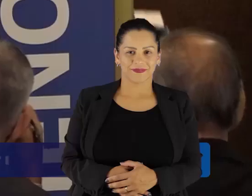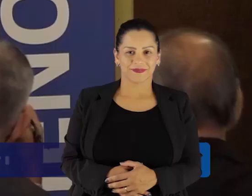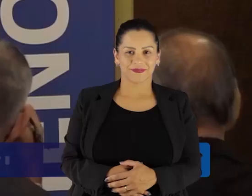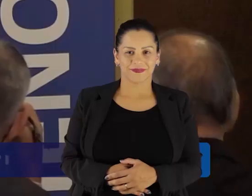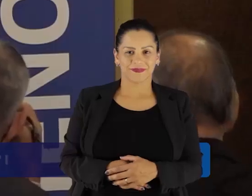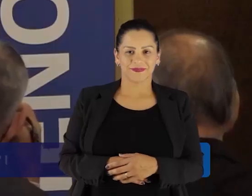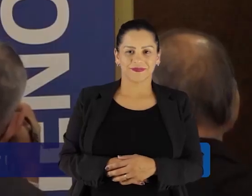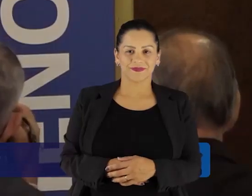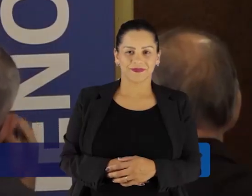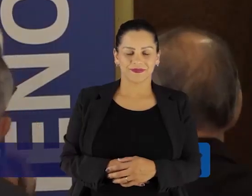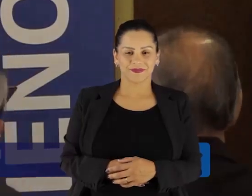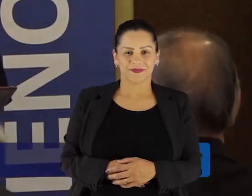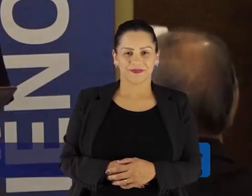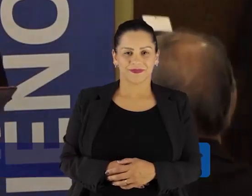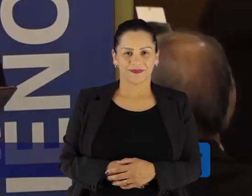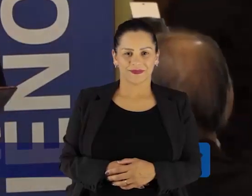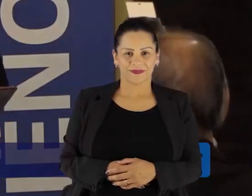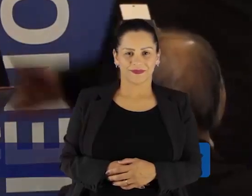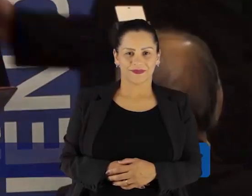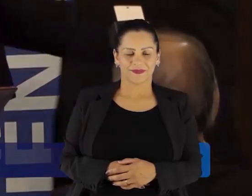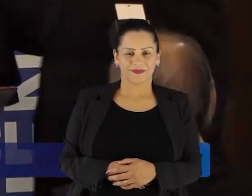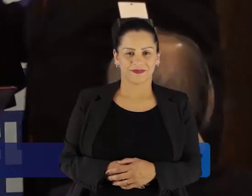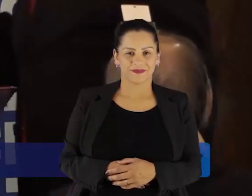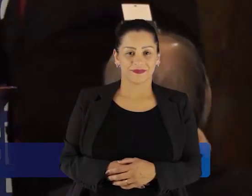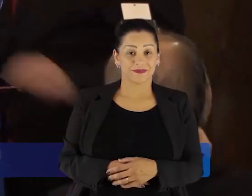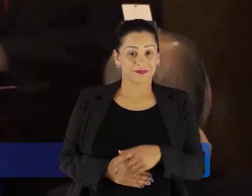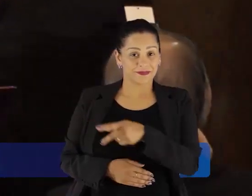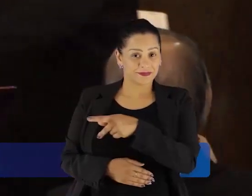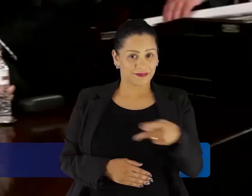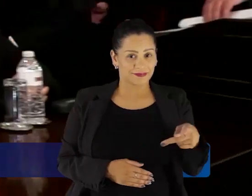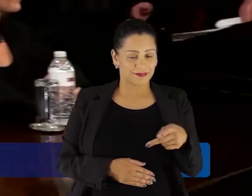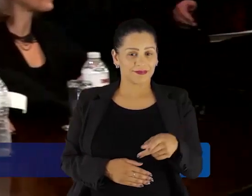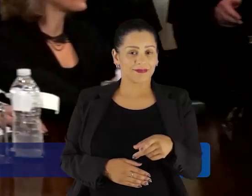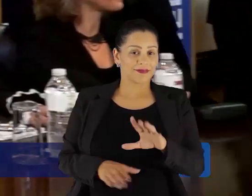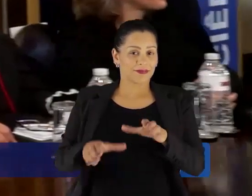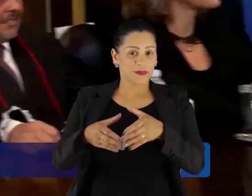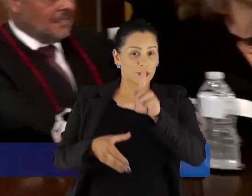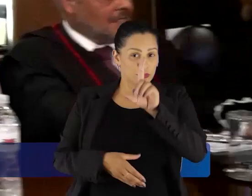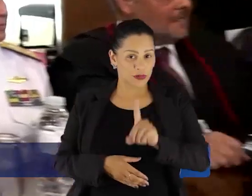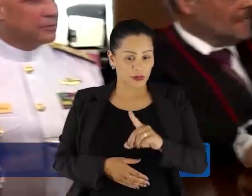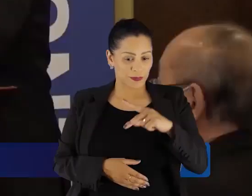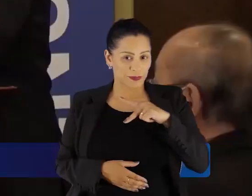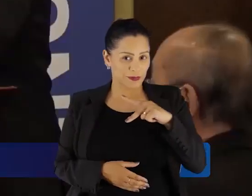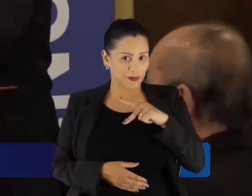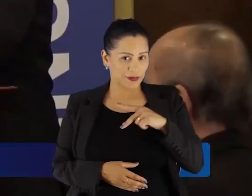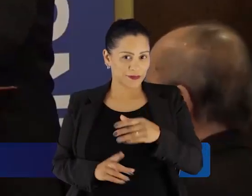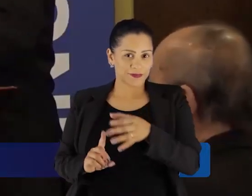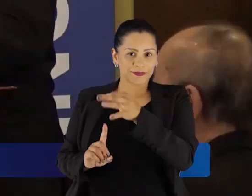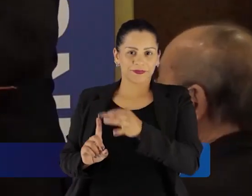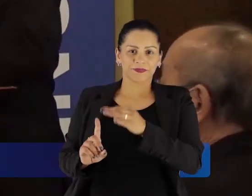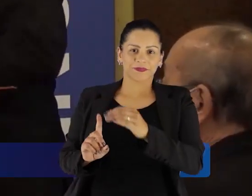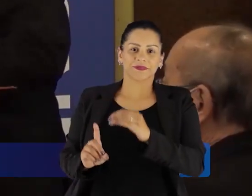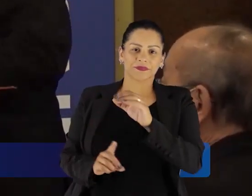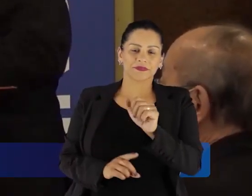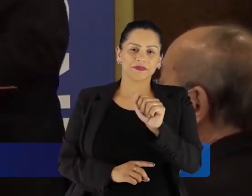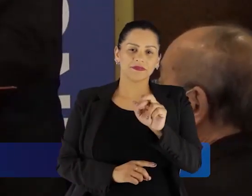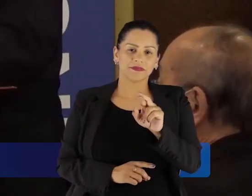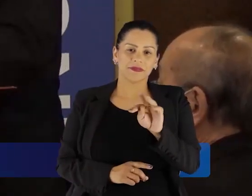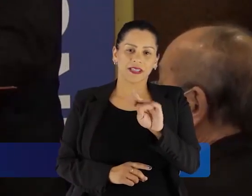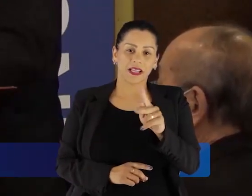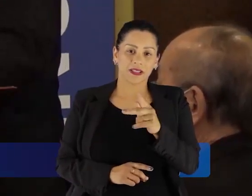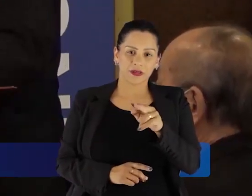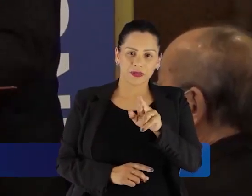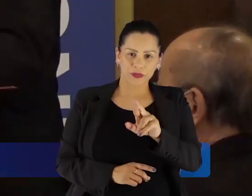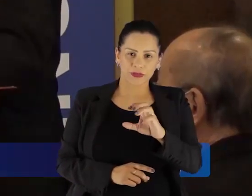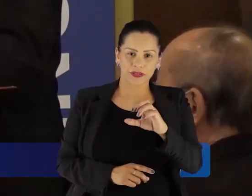E aí e como presidente da seção de direito privado excelentíssimo Desembargador Artur César